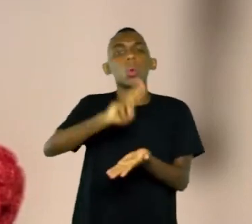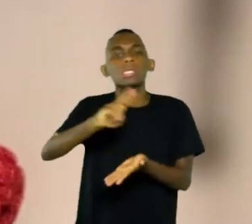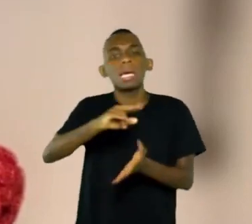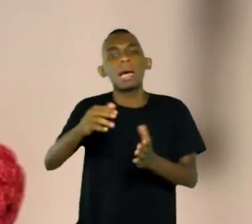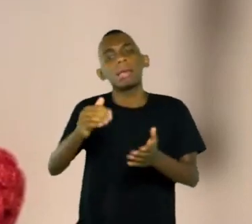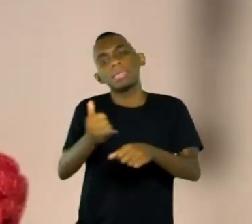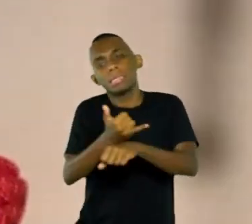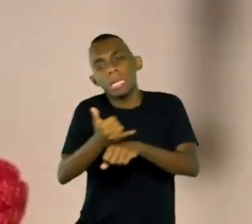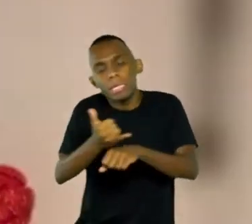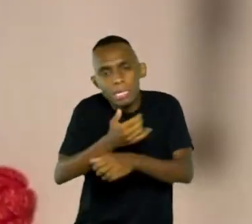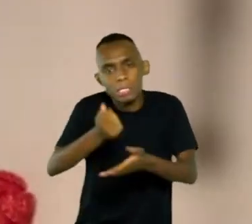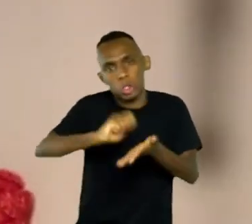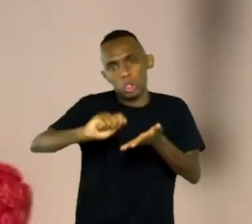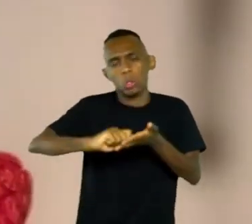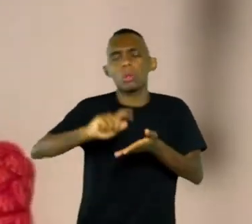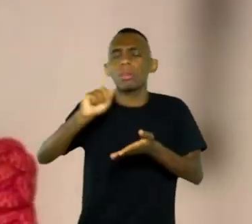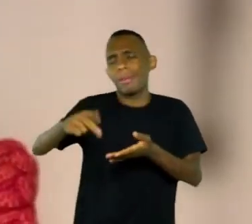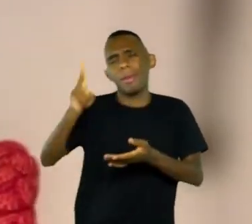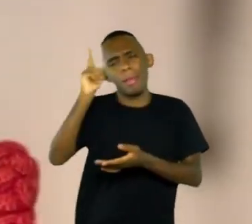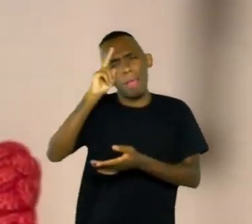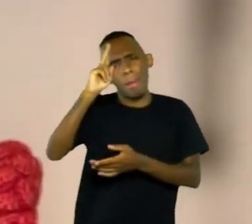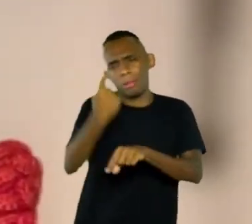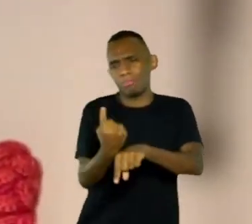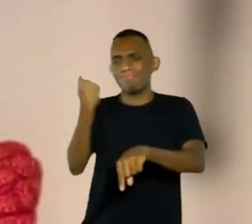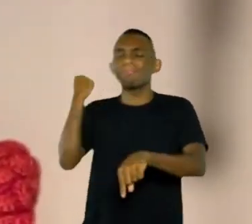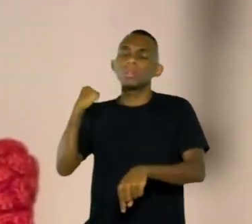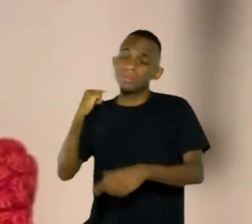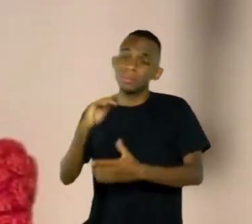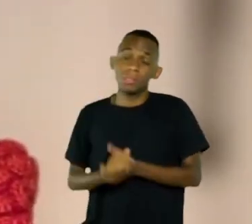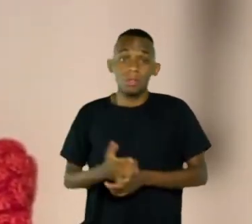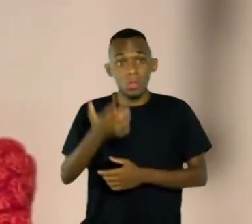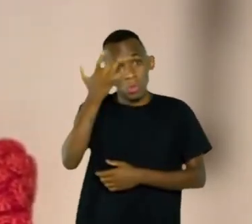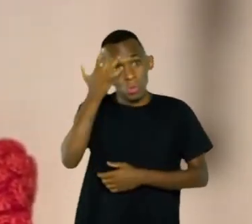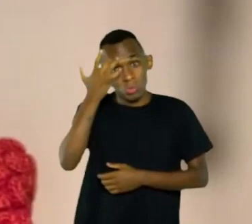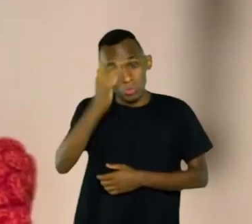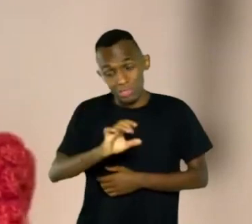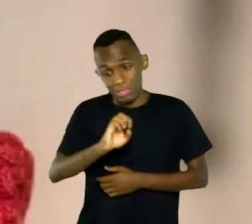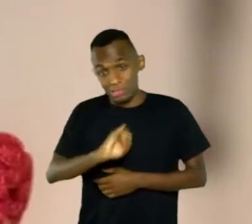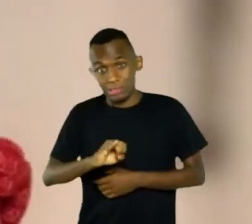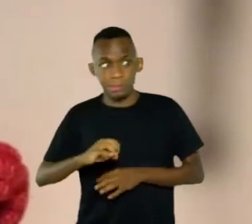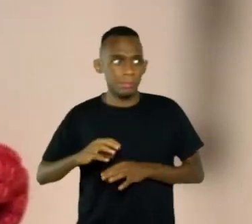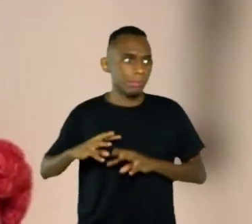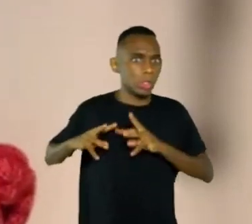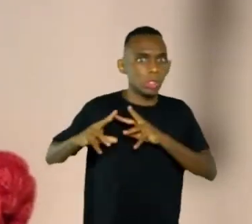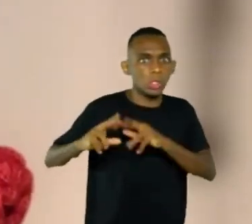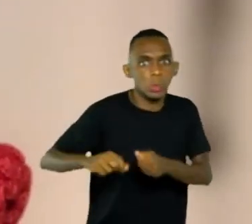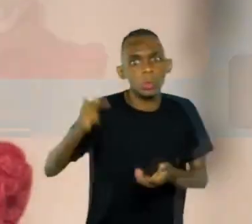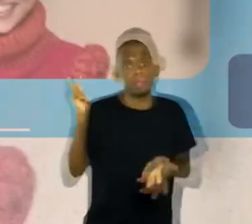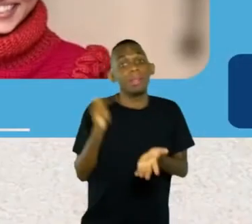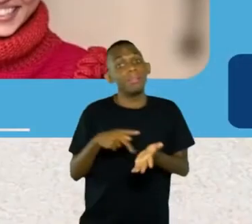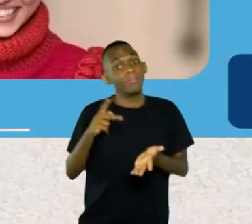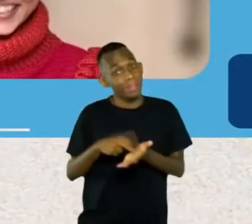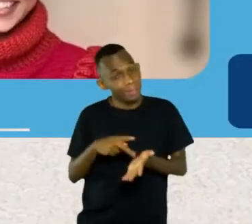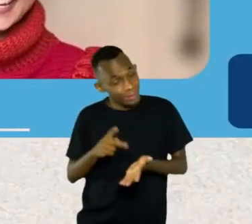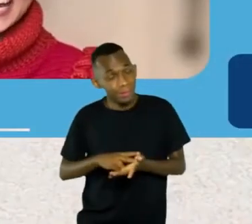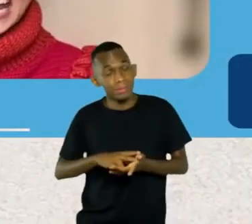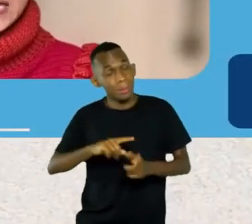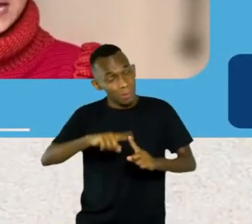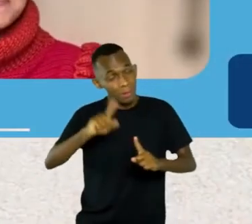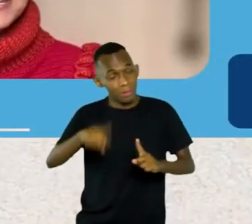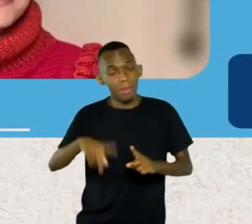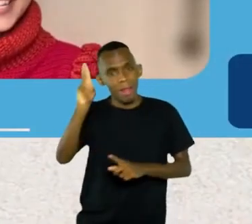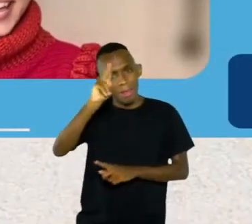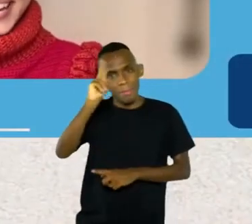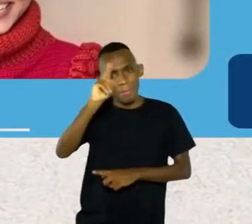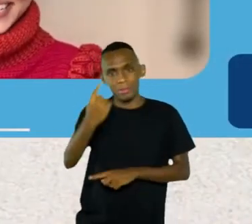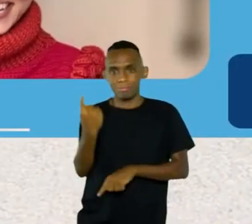Então, é a lembrança que eu tenho, né, Josane? Não sei se isso tudo é verdade, essa é a lembrança que eu tenho. É,